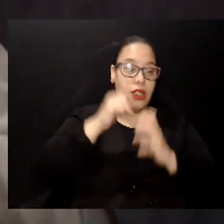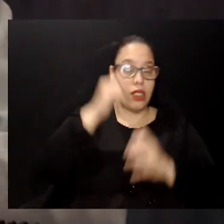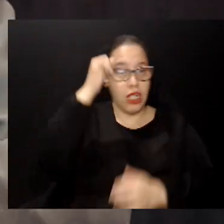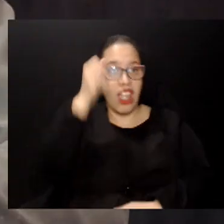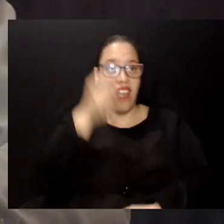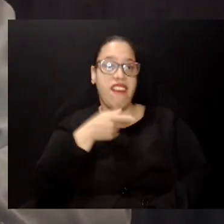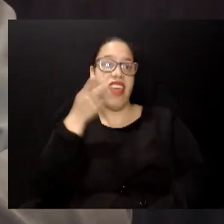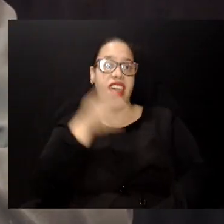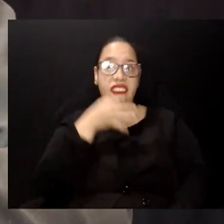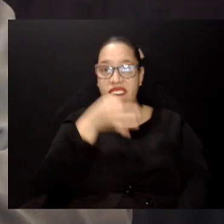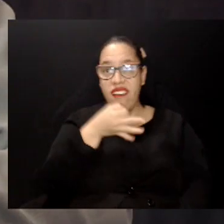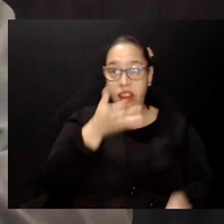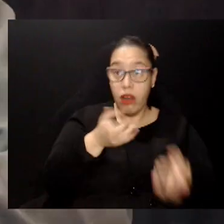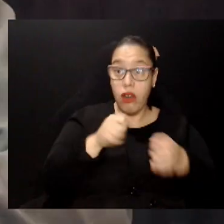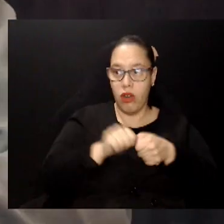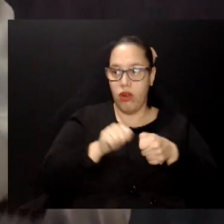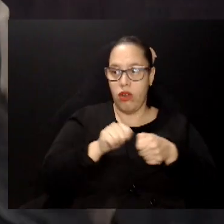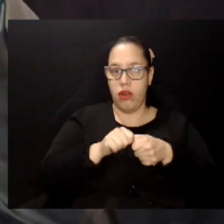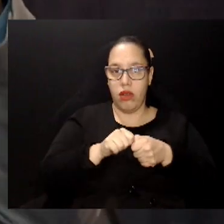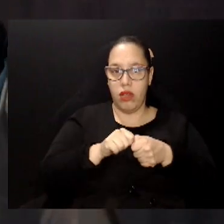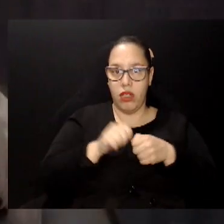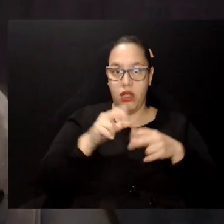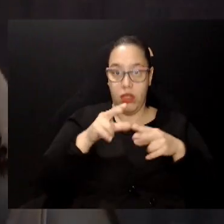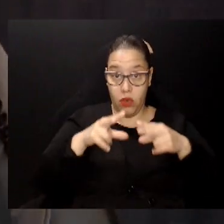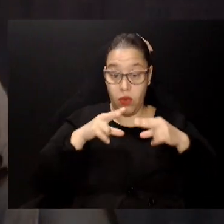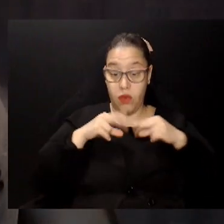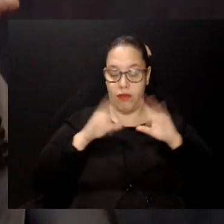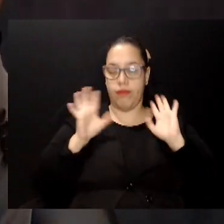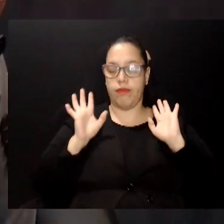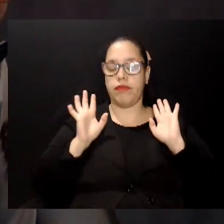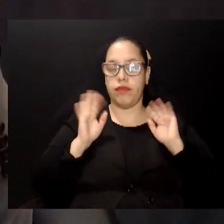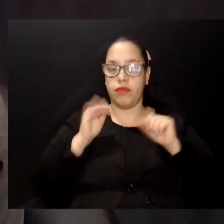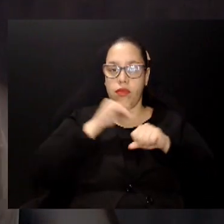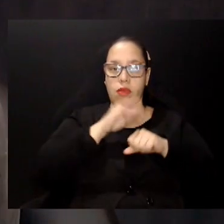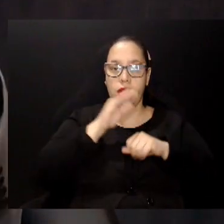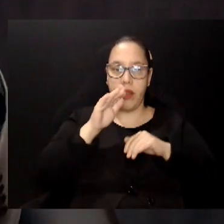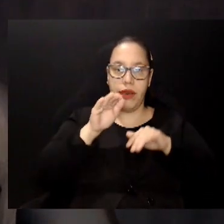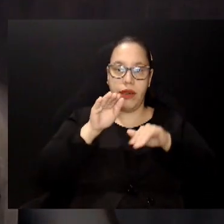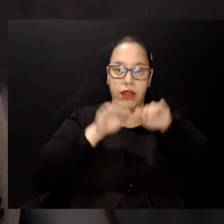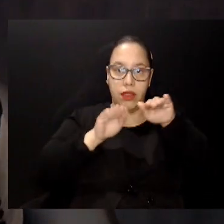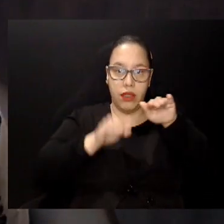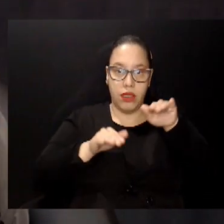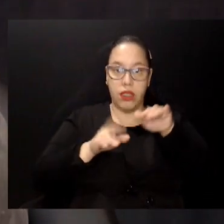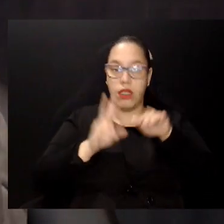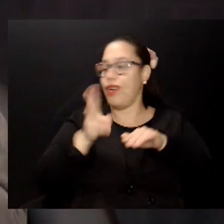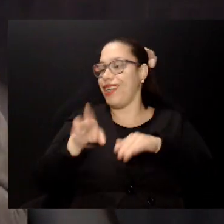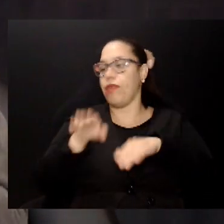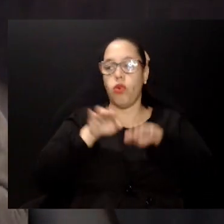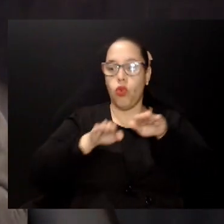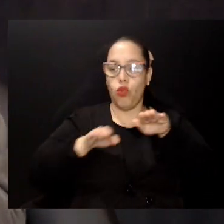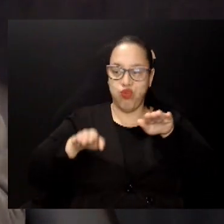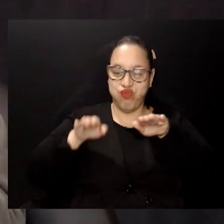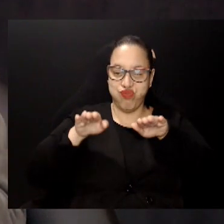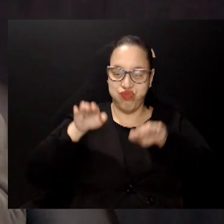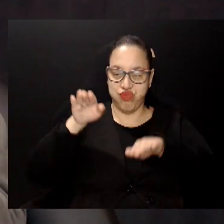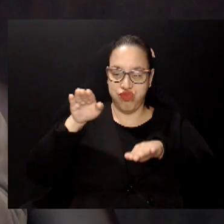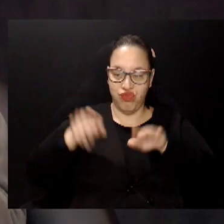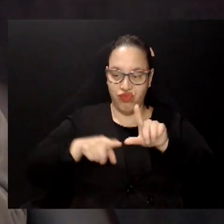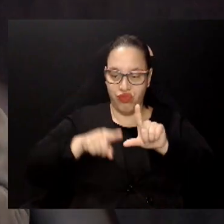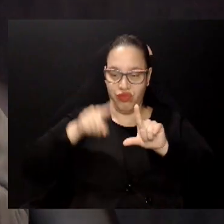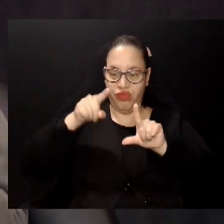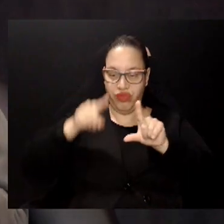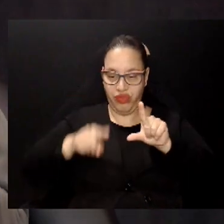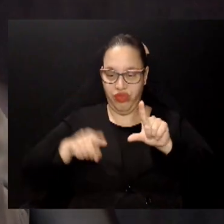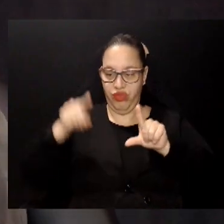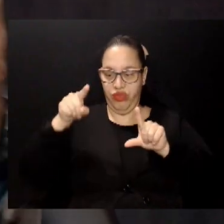quer que eu faça, eu vou ser recompensada por isso. Mas cada vez uma recompensa diferente, não é que é sempre constante. E essa imprevisibilidade da recompensa é